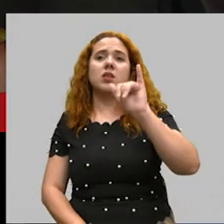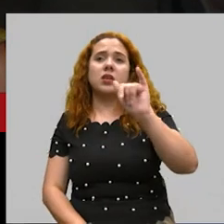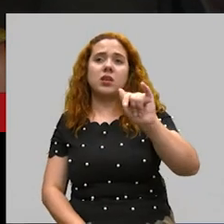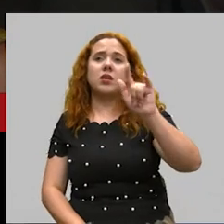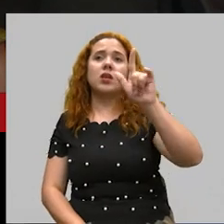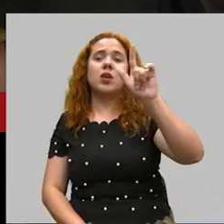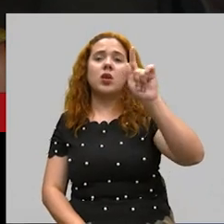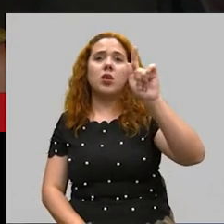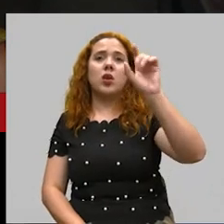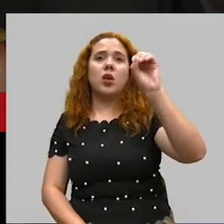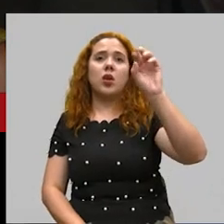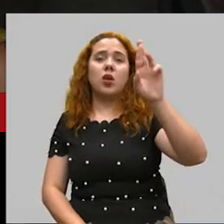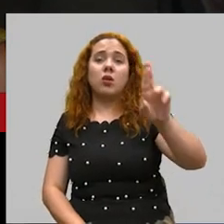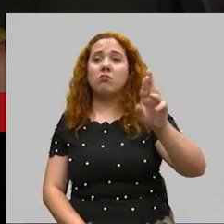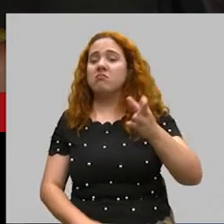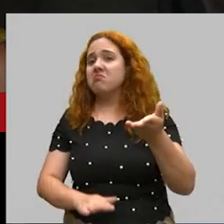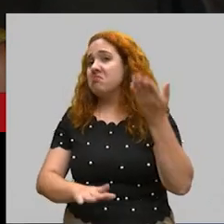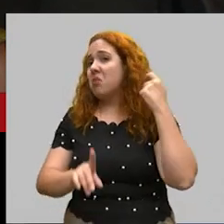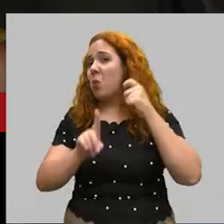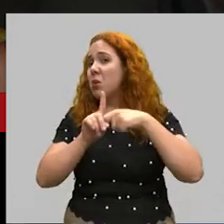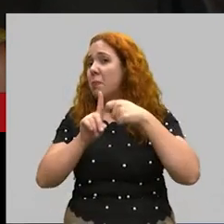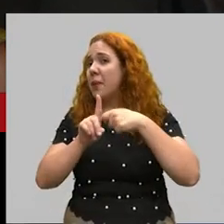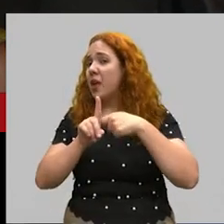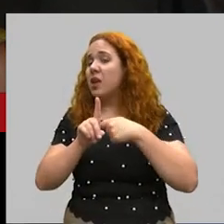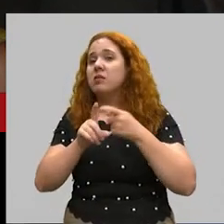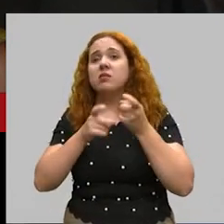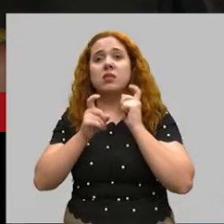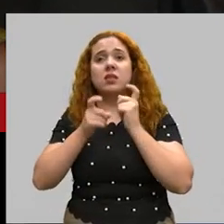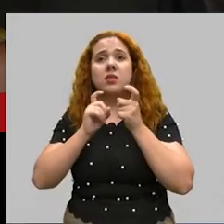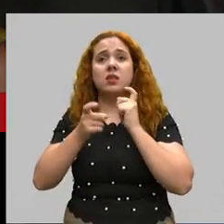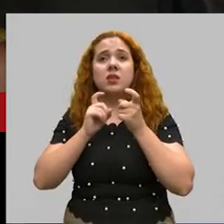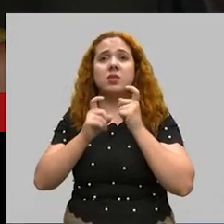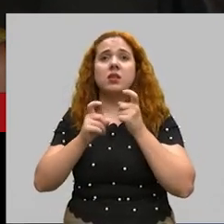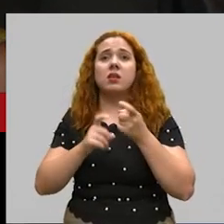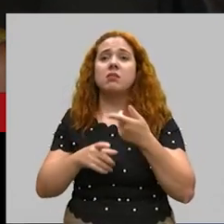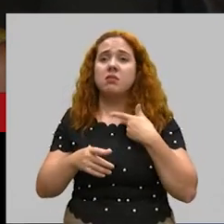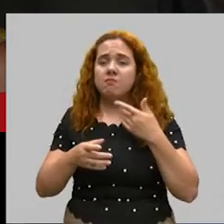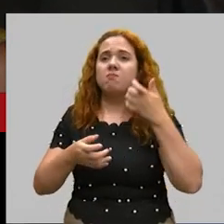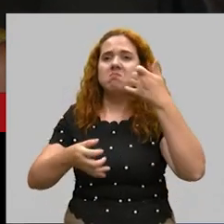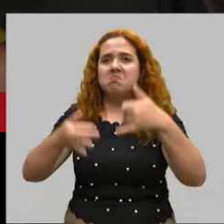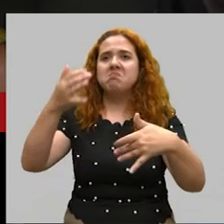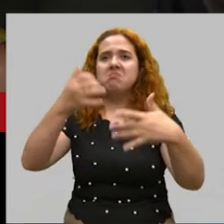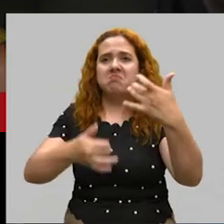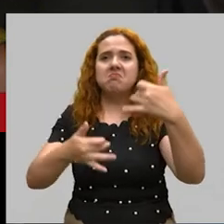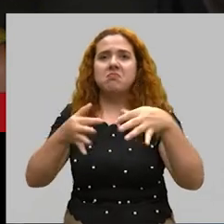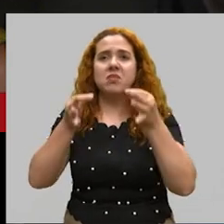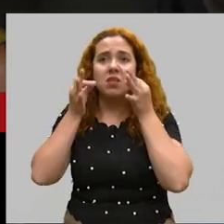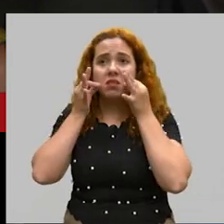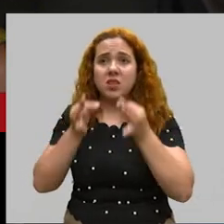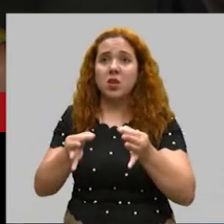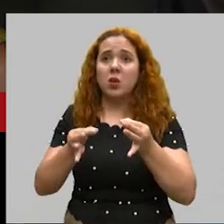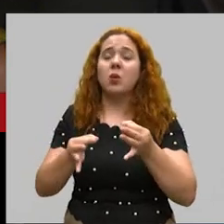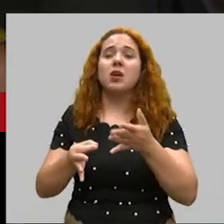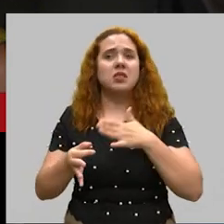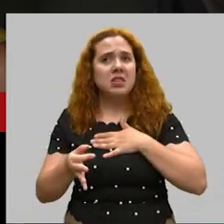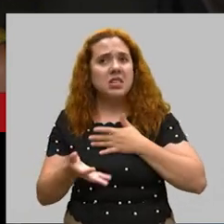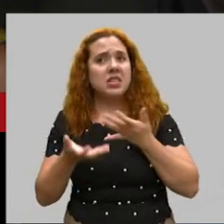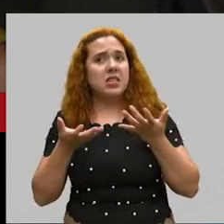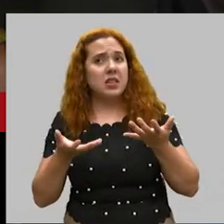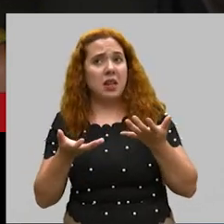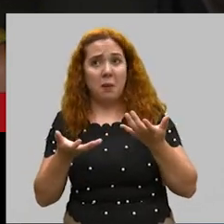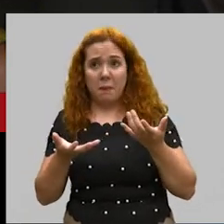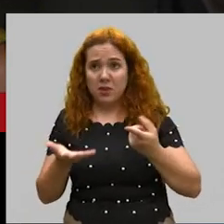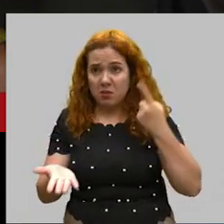4 meses esteve numa reunião com a gente e falou tudo que a gente queria ouvir e não cumpriu nada já é a